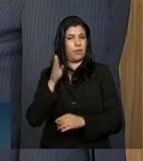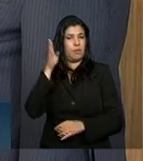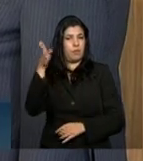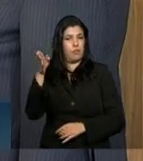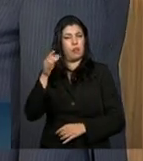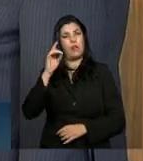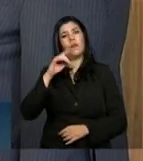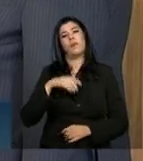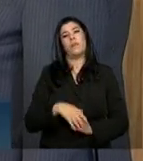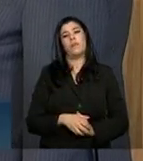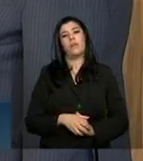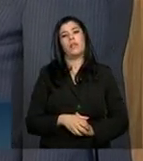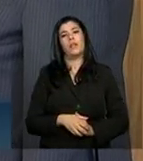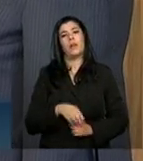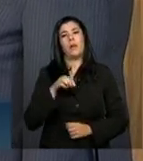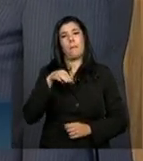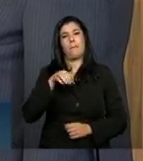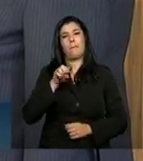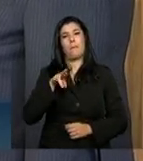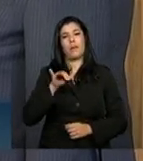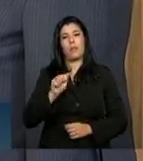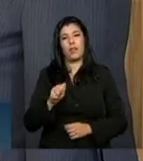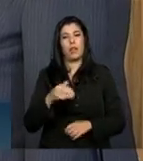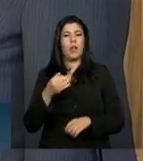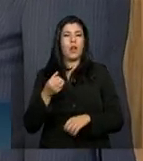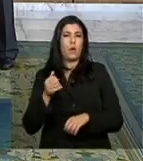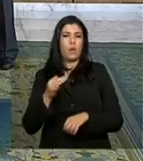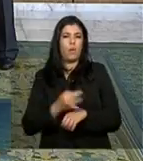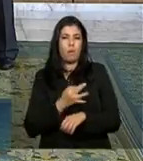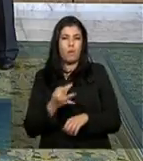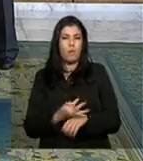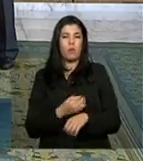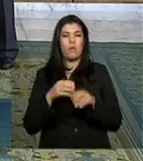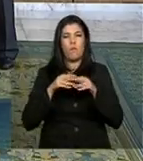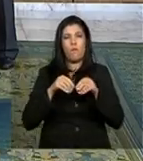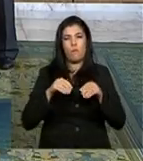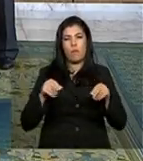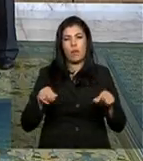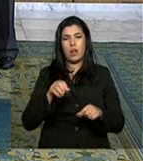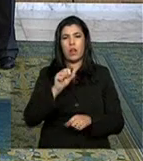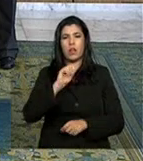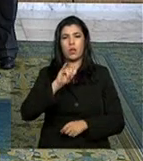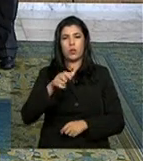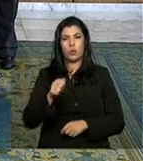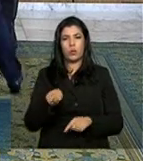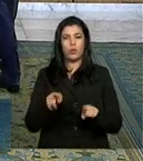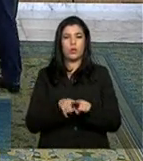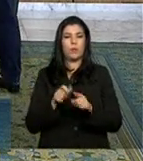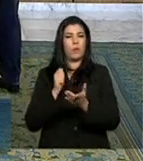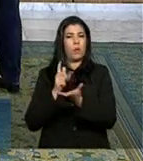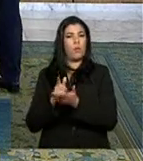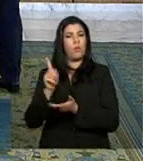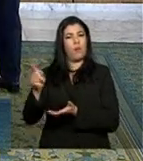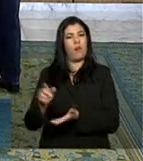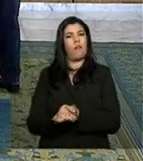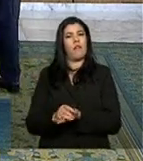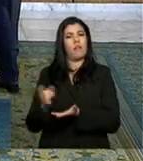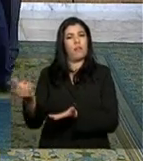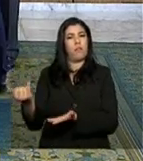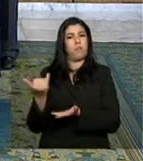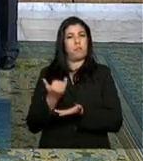principalmente minérios, café e farelo de soja. E compra da Alemanha máquinas, automóveis e